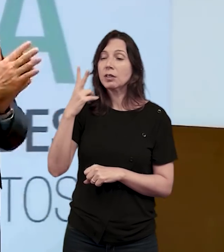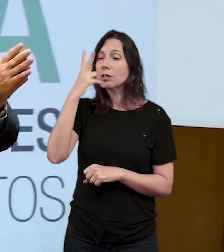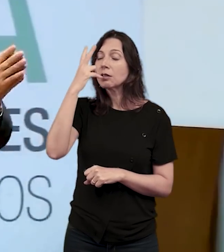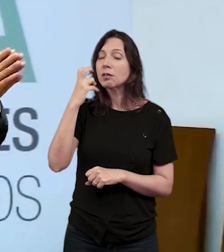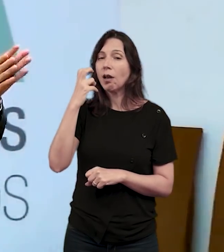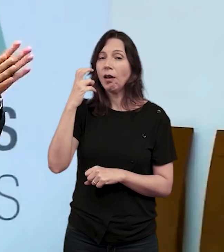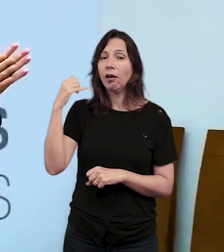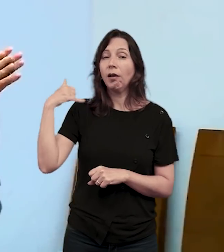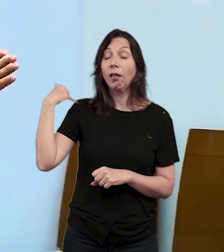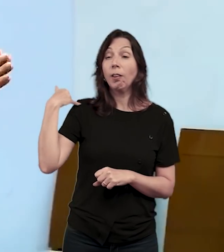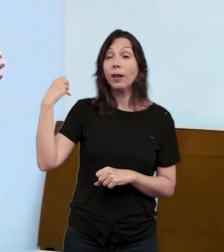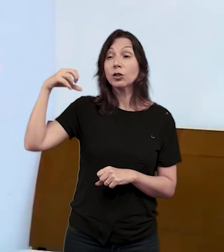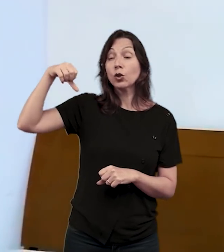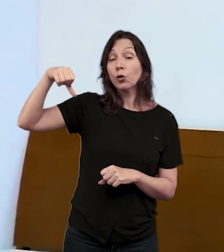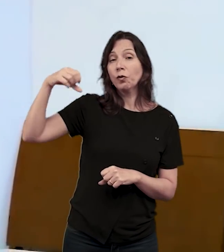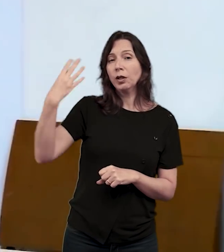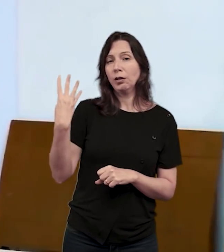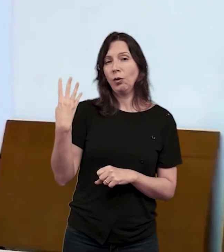alemão.